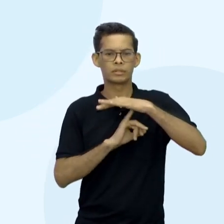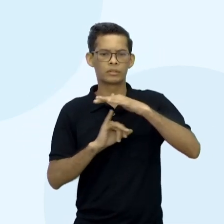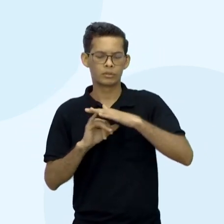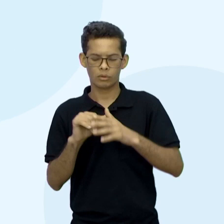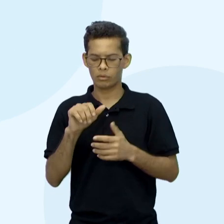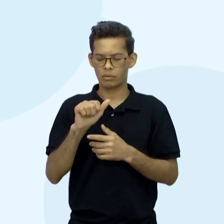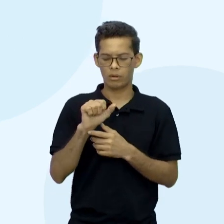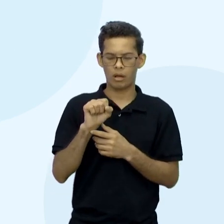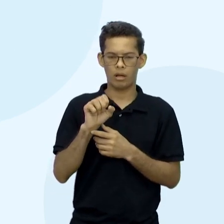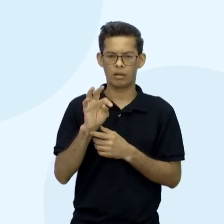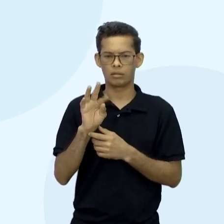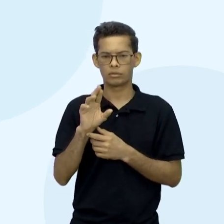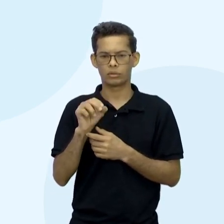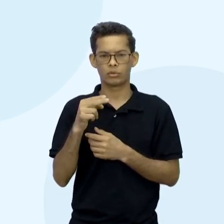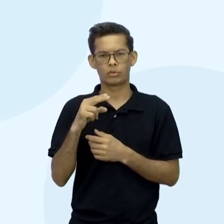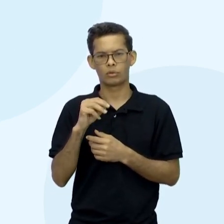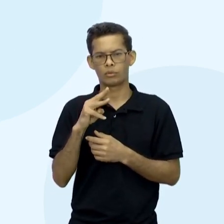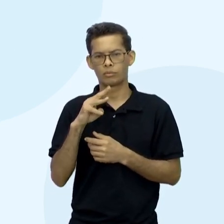Ciências